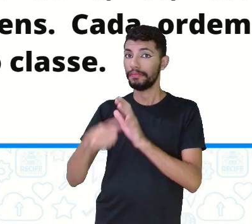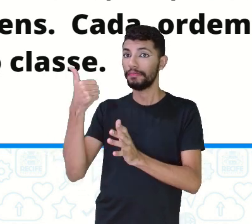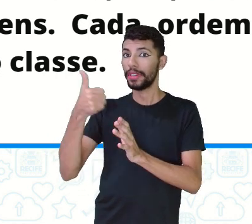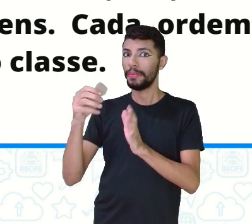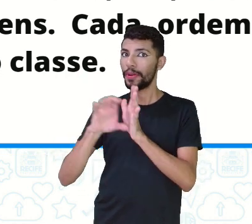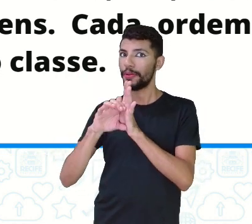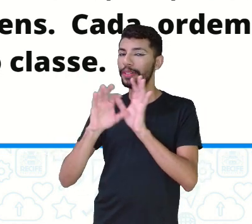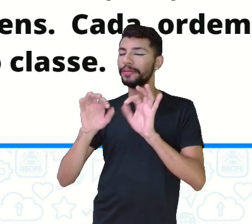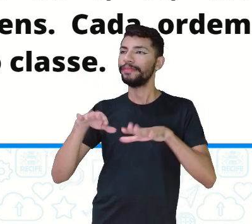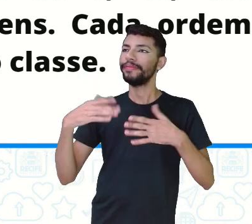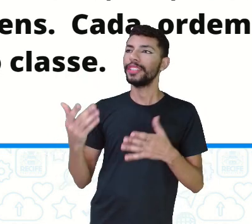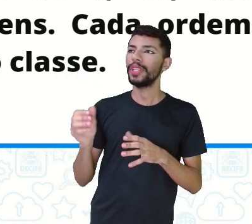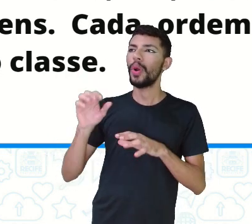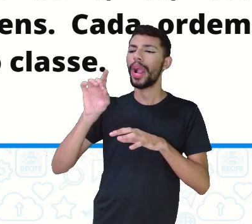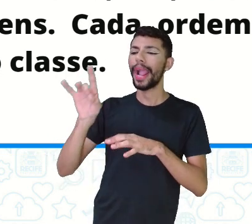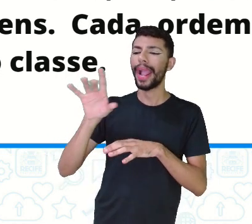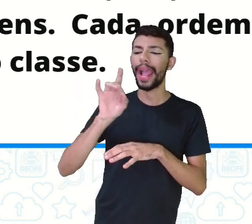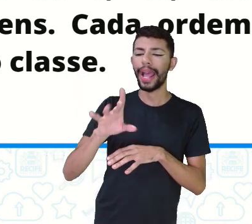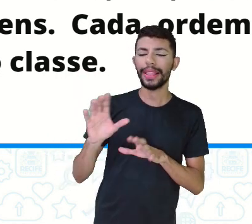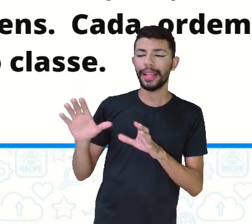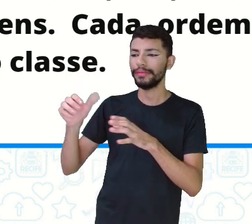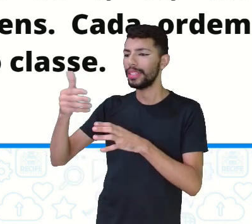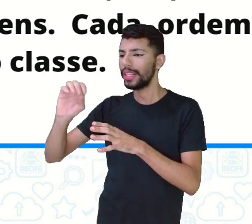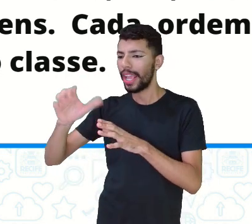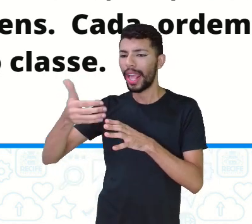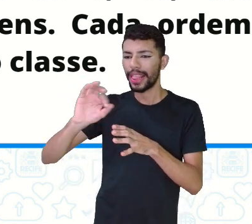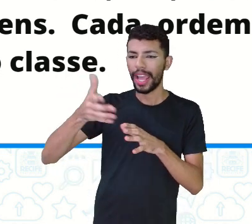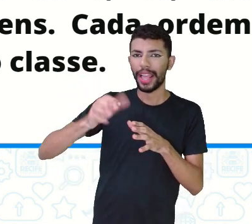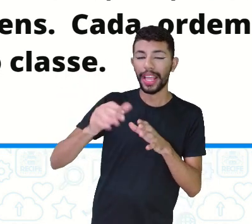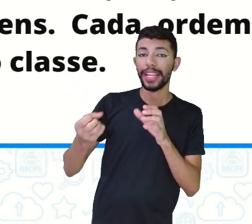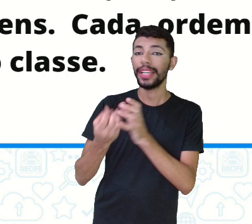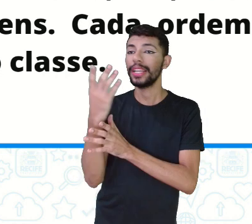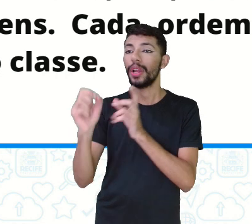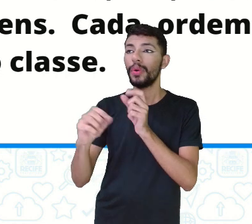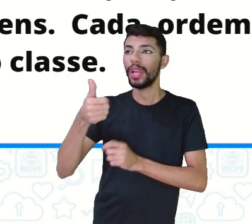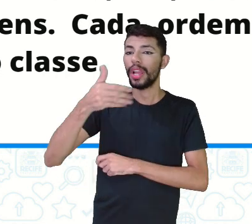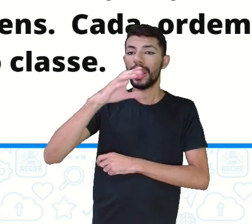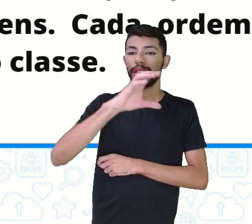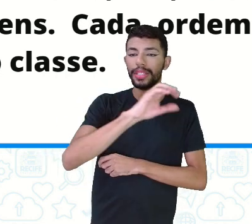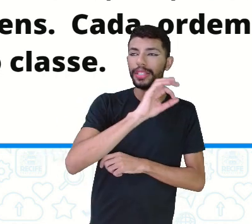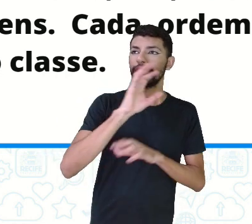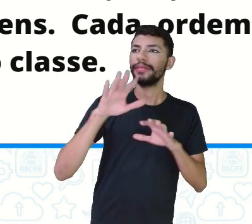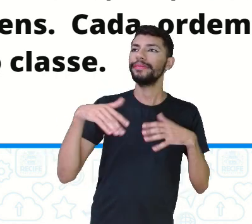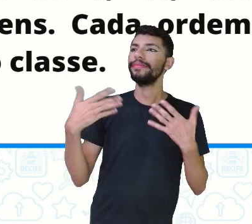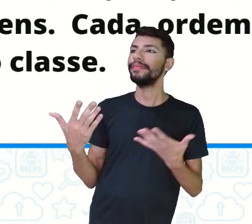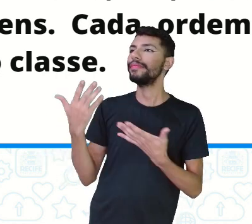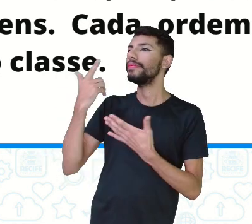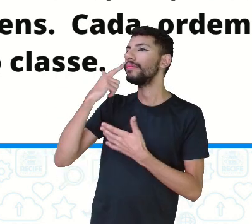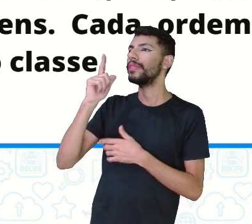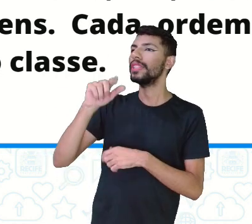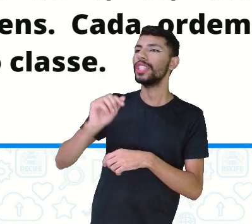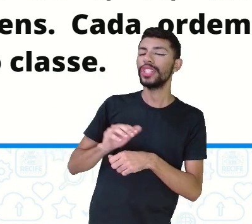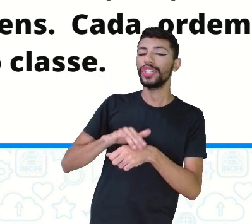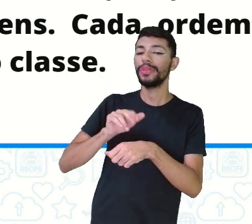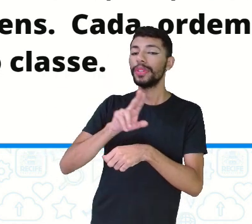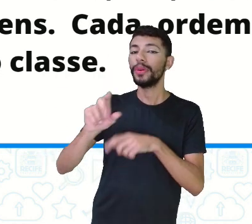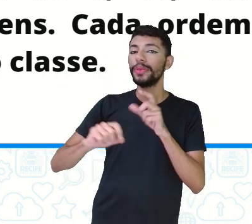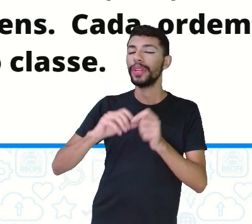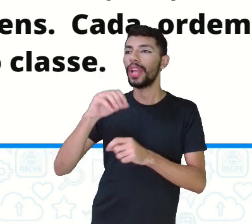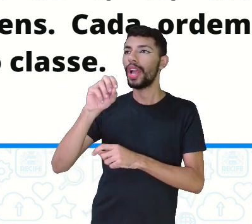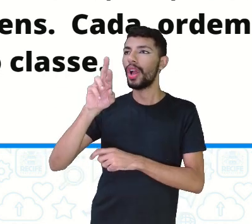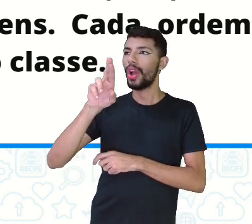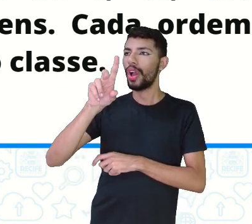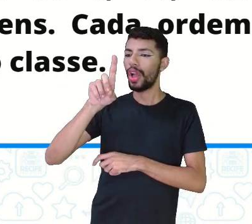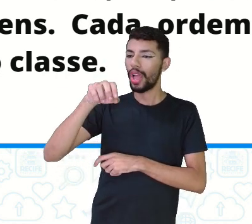10 dezenas forma uma centena. Os grupos de 1, 10, 100 elementos são chamados de